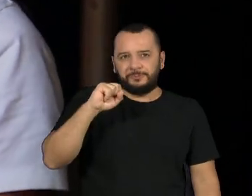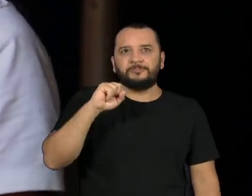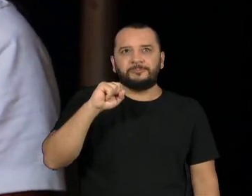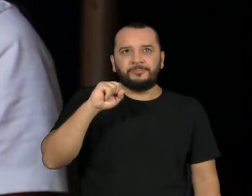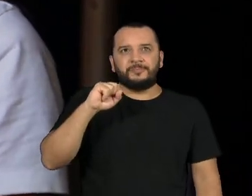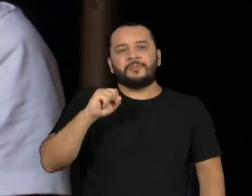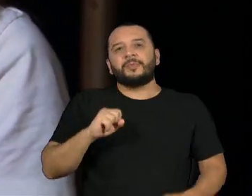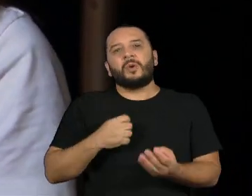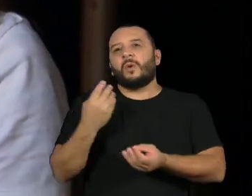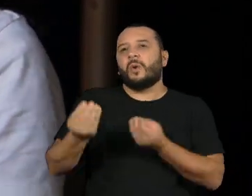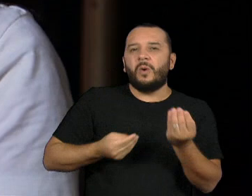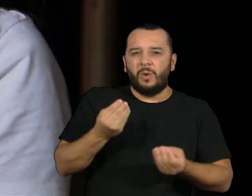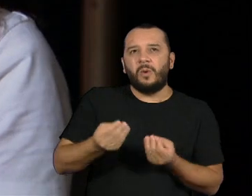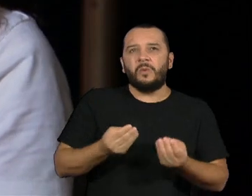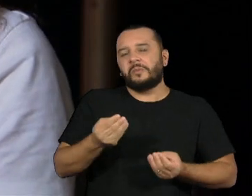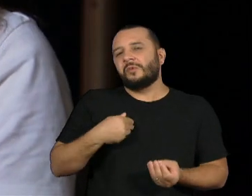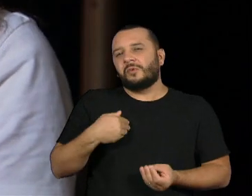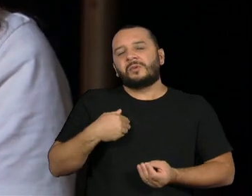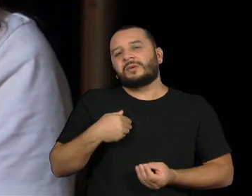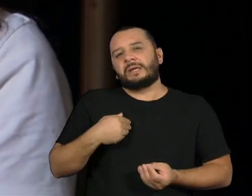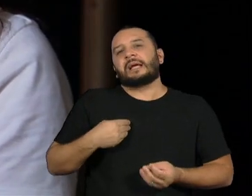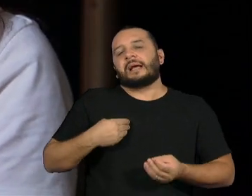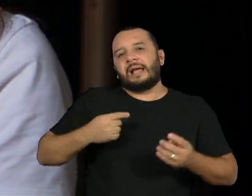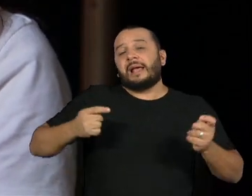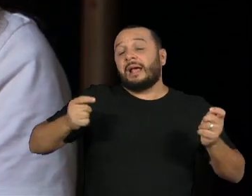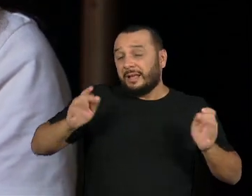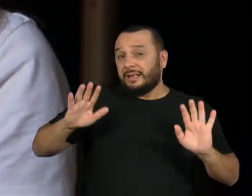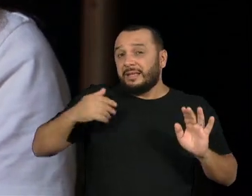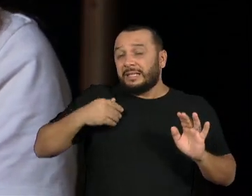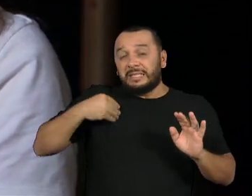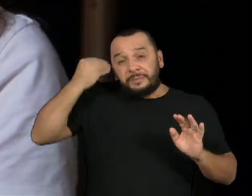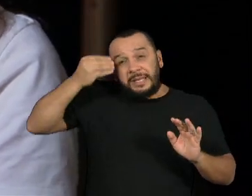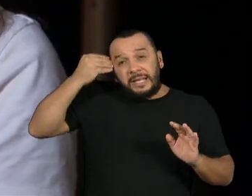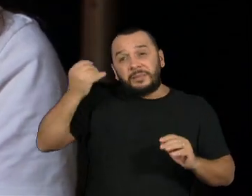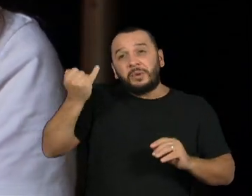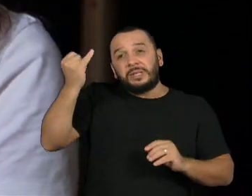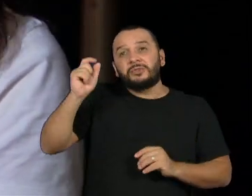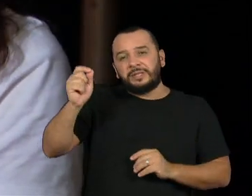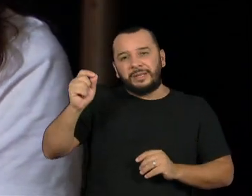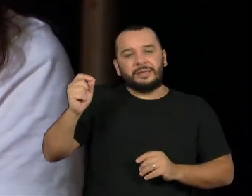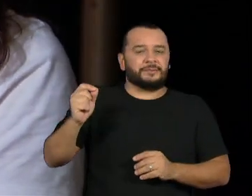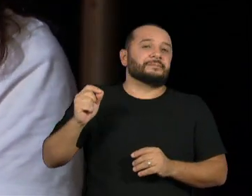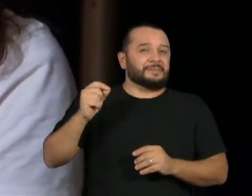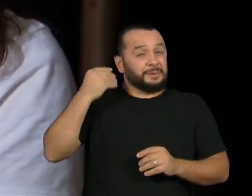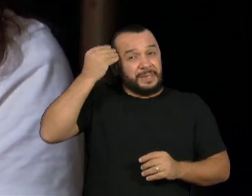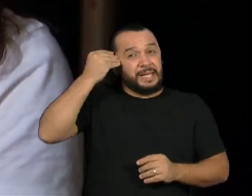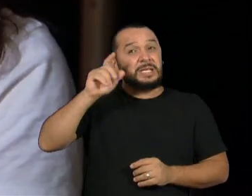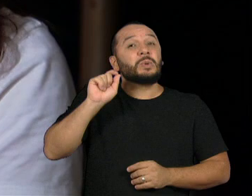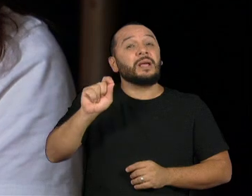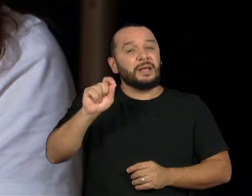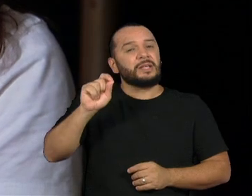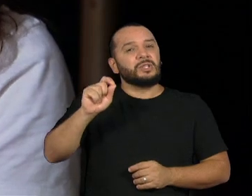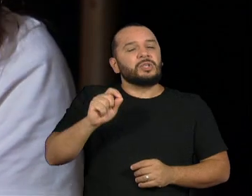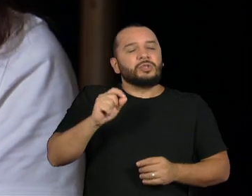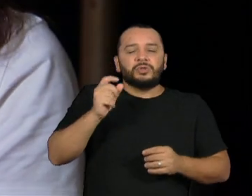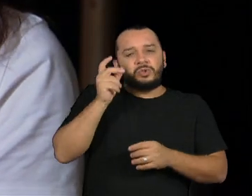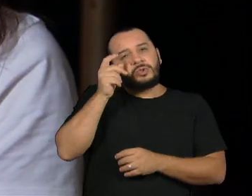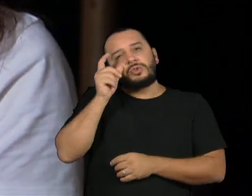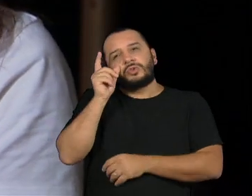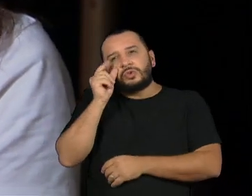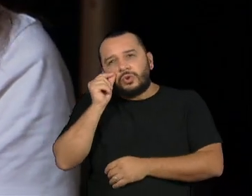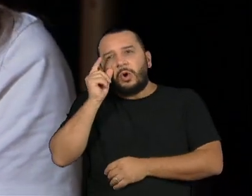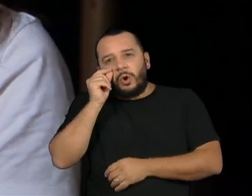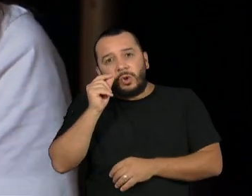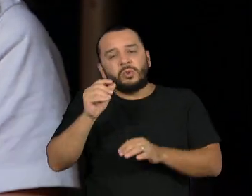uma competência que é fundamental quando a gente navega em solitário, que é a gestão do sono. Porque quando a gente navega